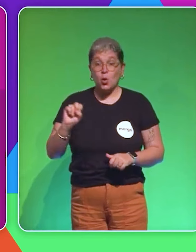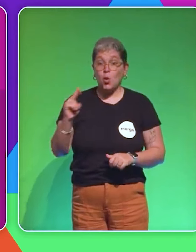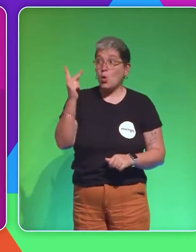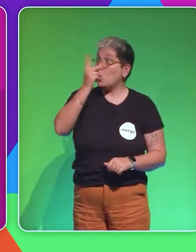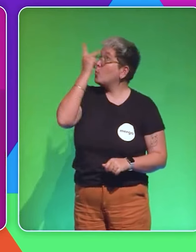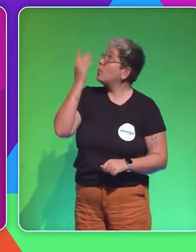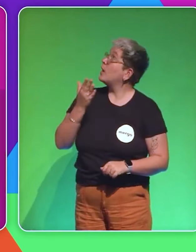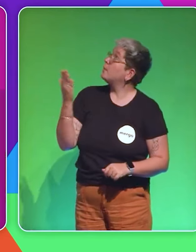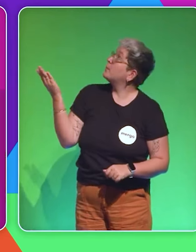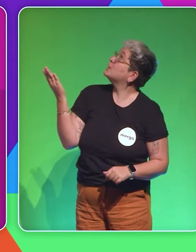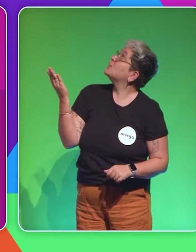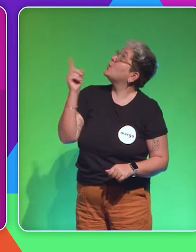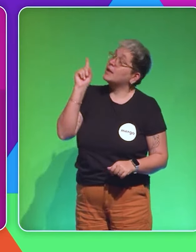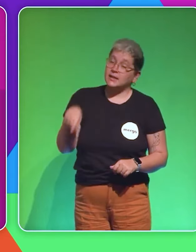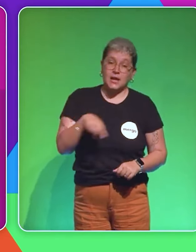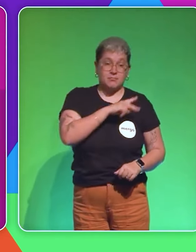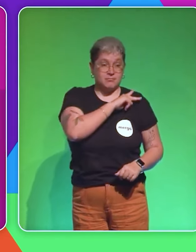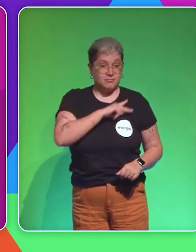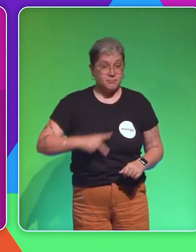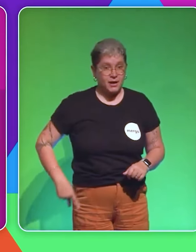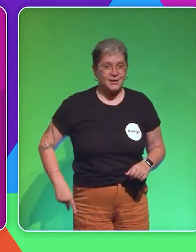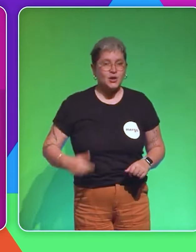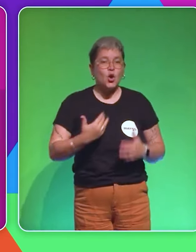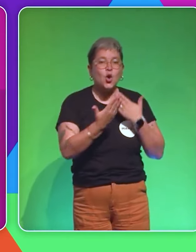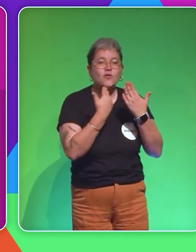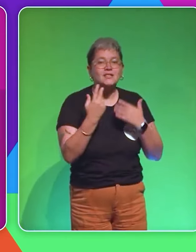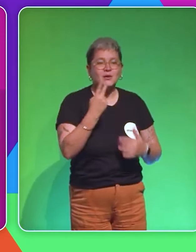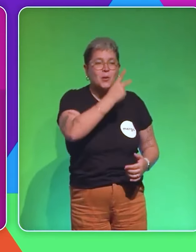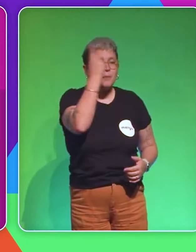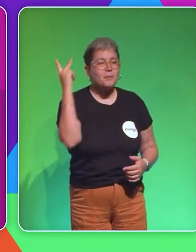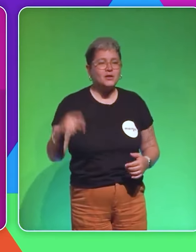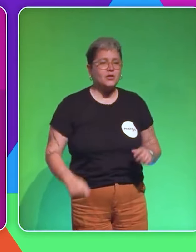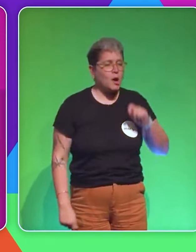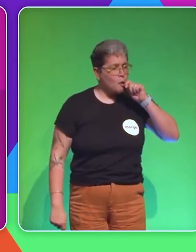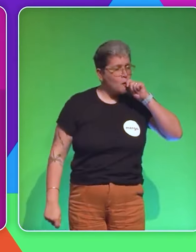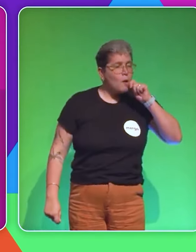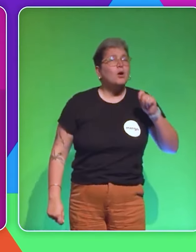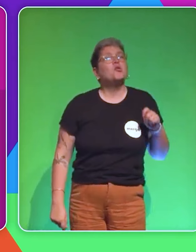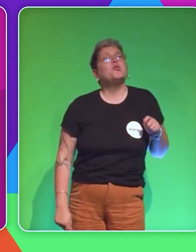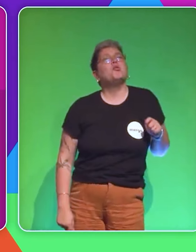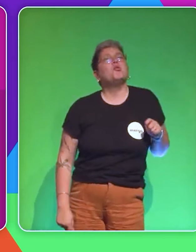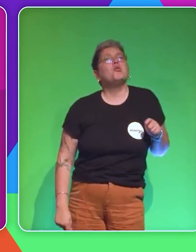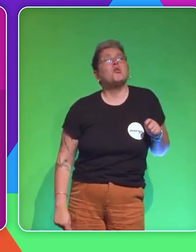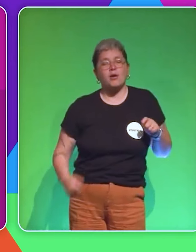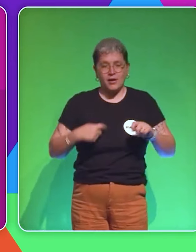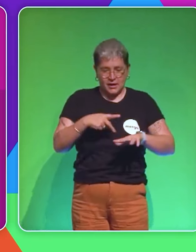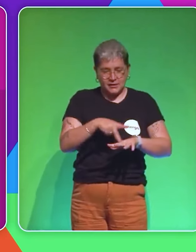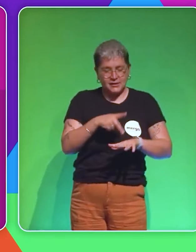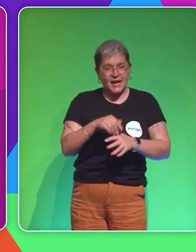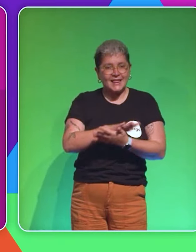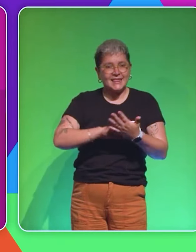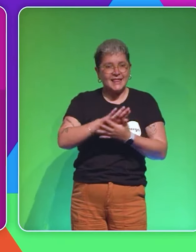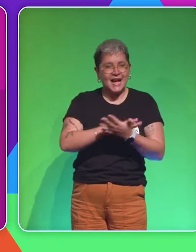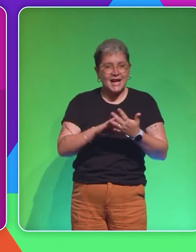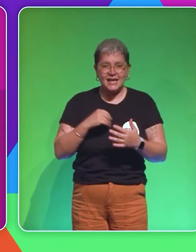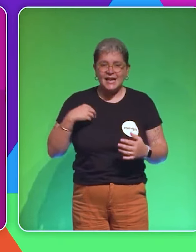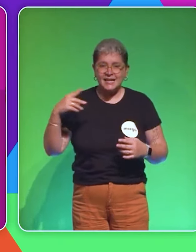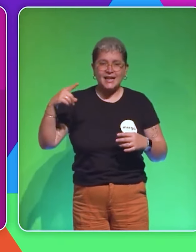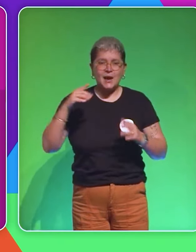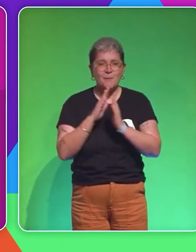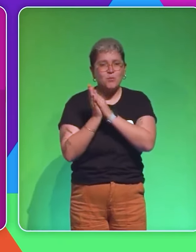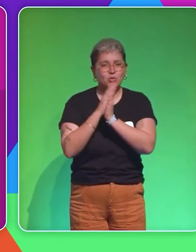falando com um cara com Vipe fumando um pin drive lá descalço né com um monte de bonequinho